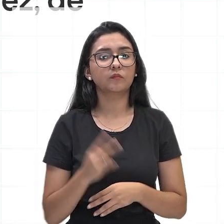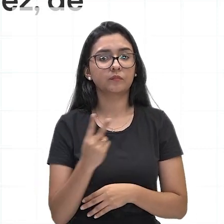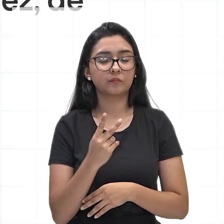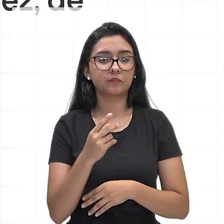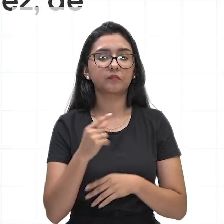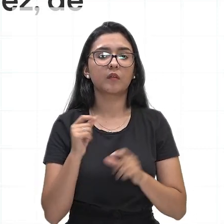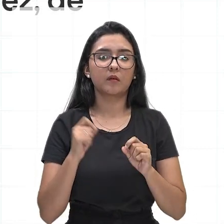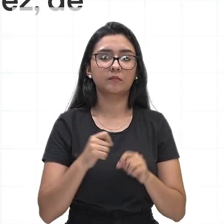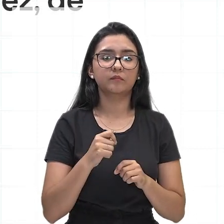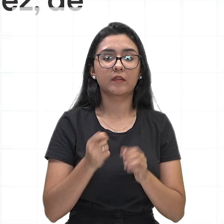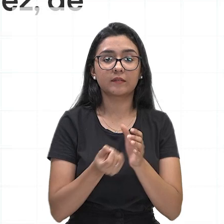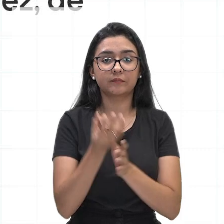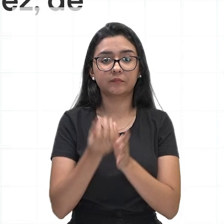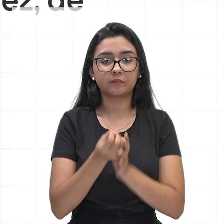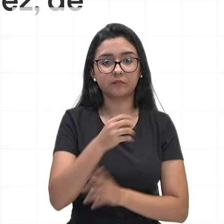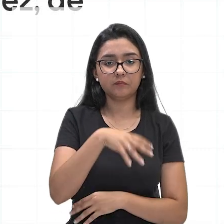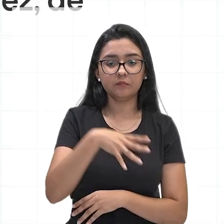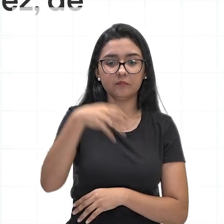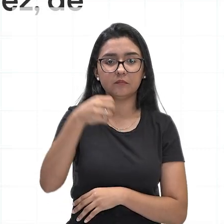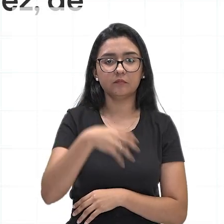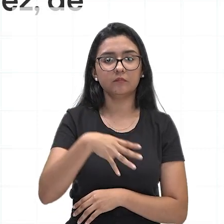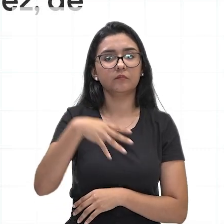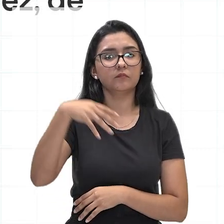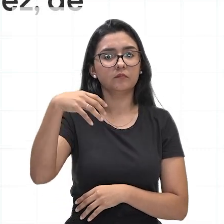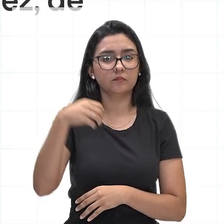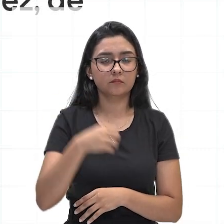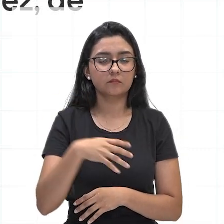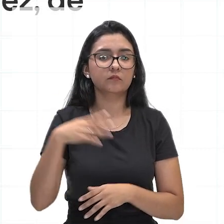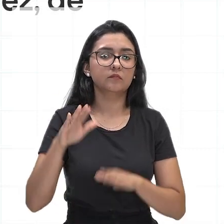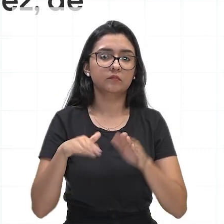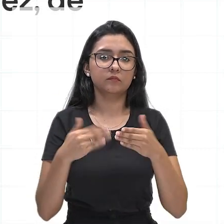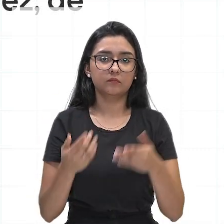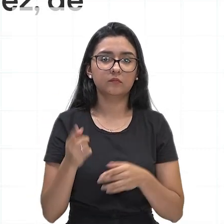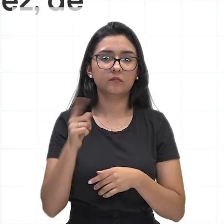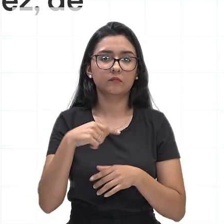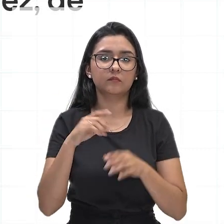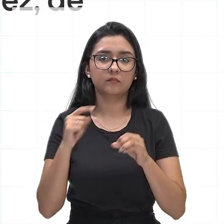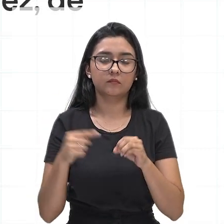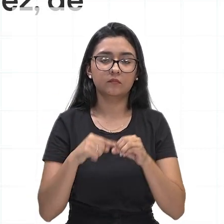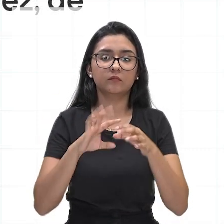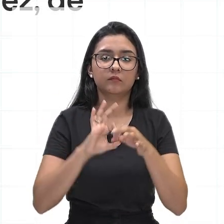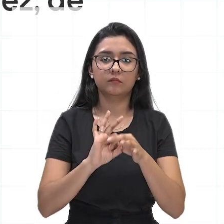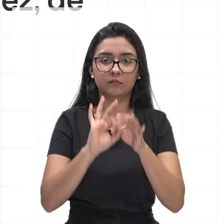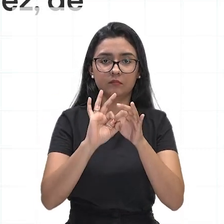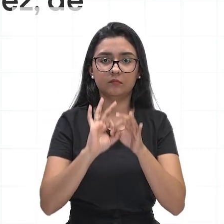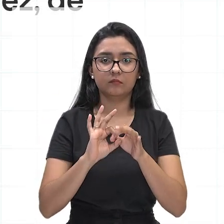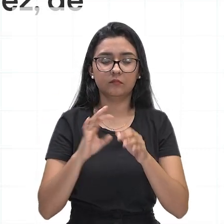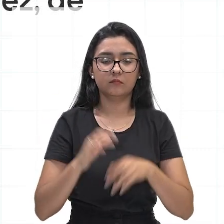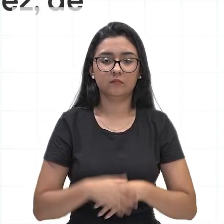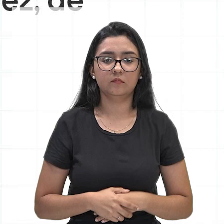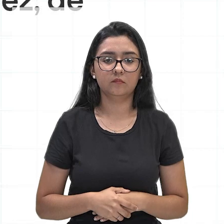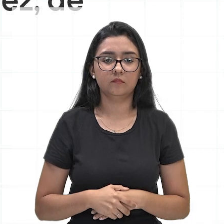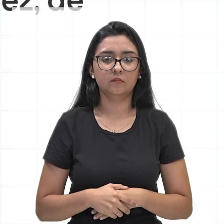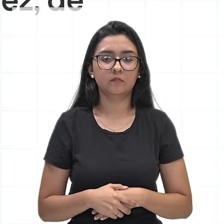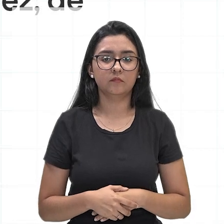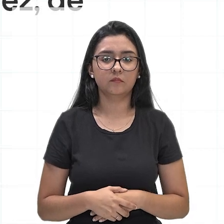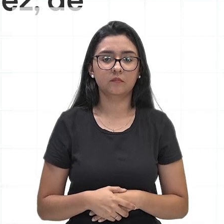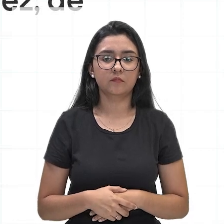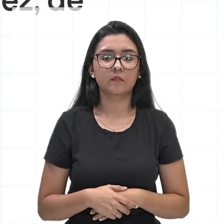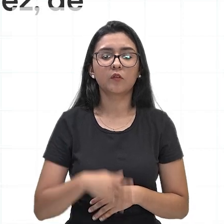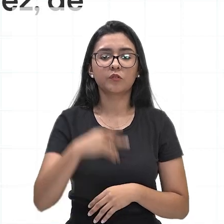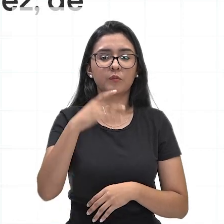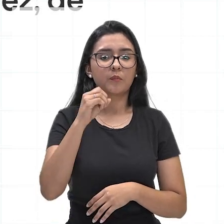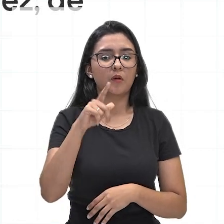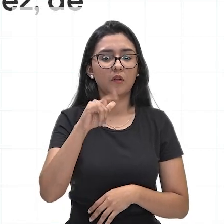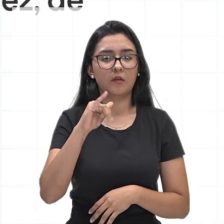pólipos originam medusas, e as medusas, por sua vez, de forma sexuada, originam os pólipos. Então,